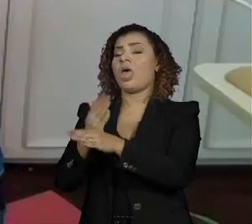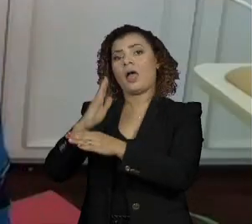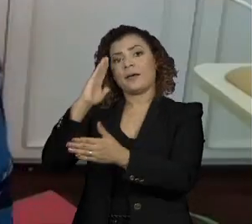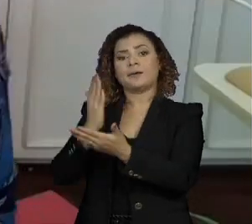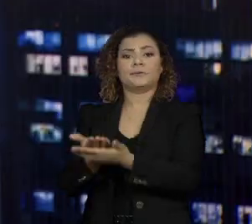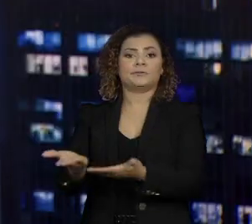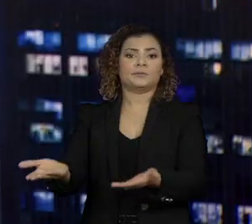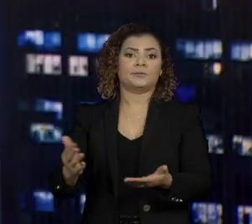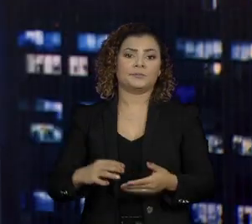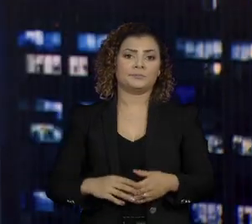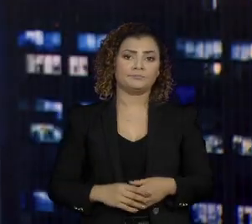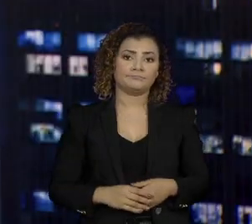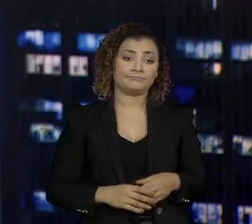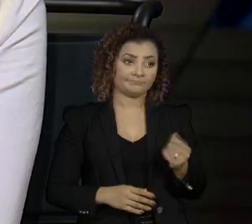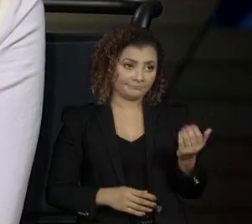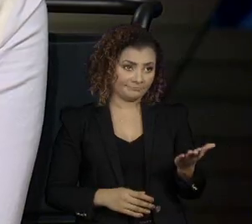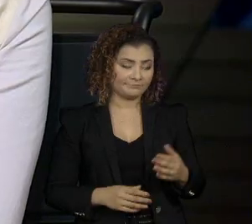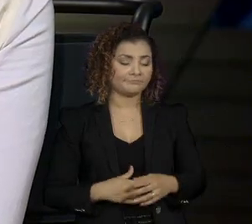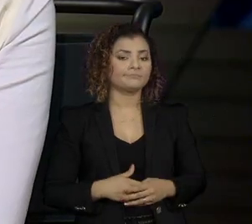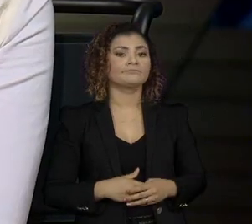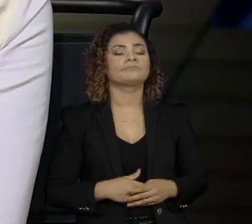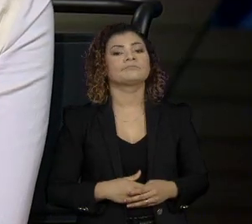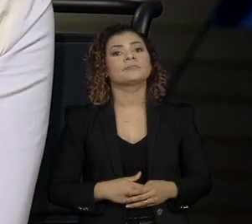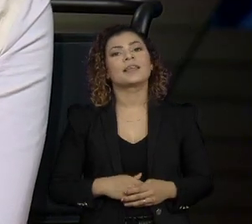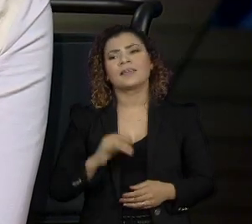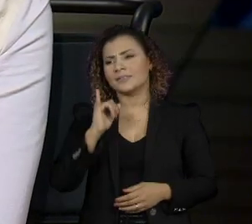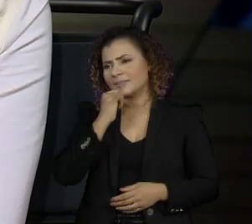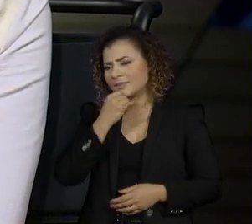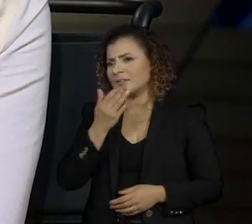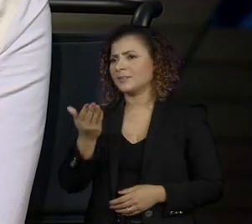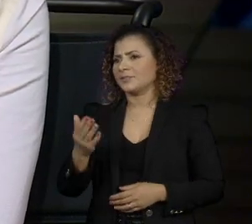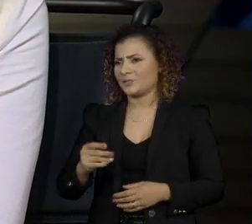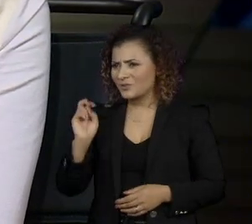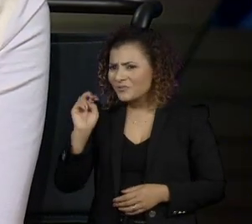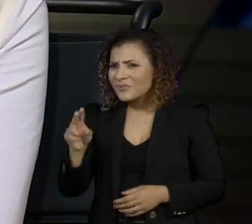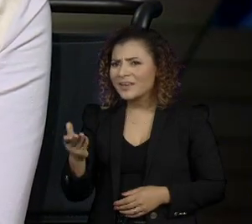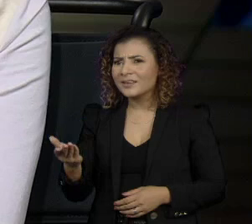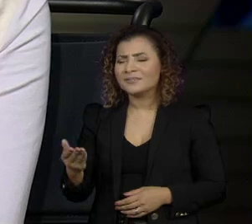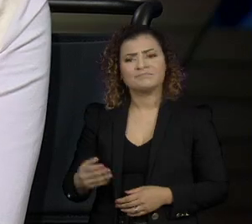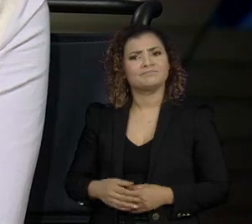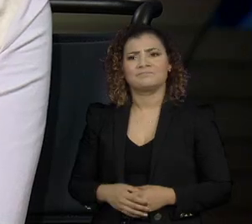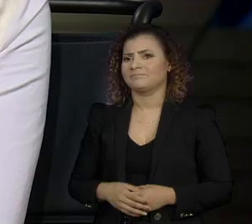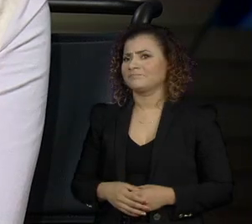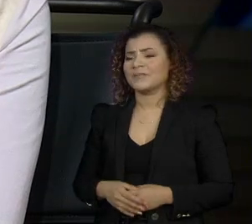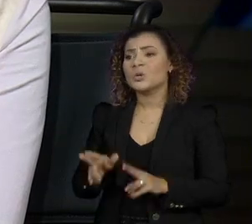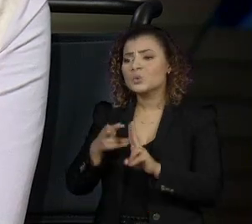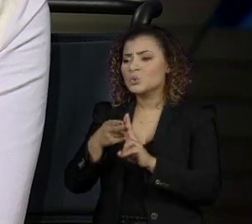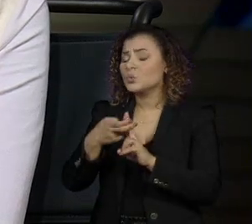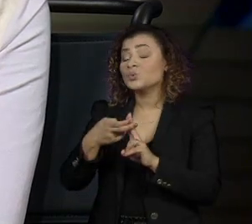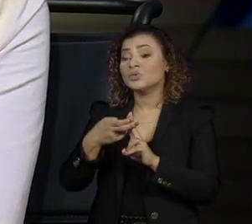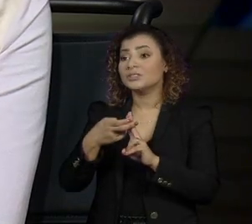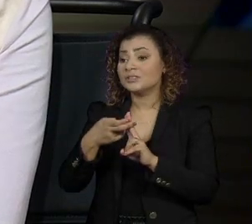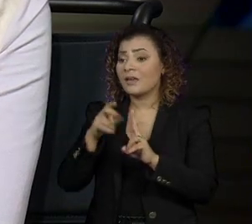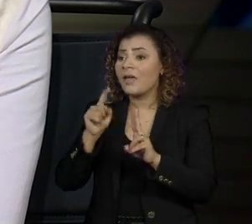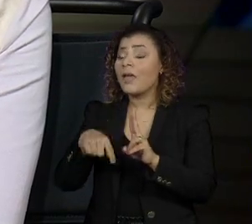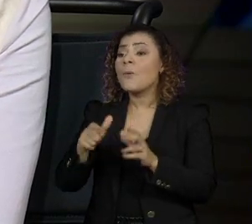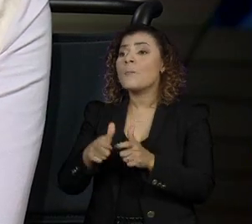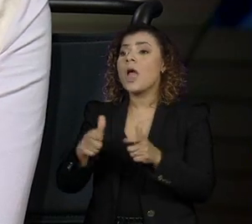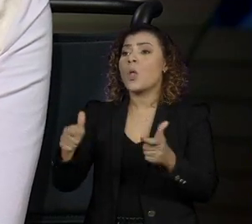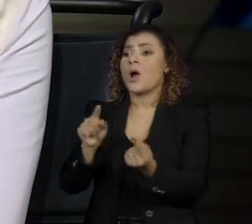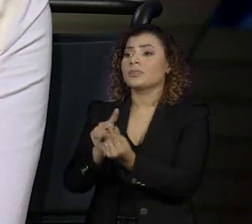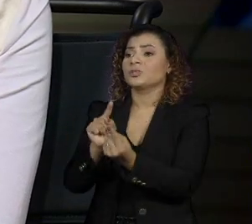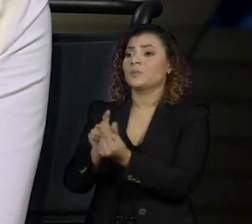AMB. Pois é muito triste a gente ver o que tem acontecido com o maior sistema público de saúde no mundo durante